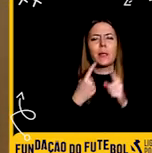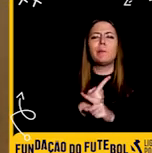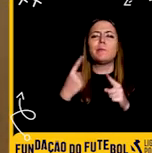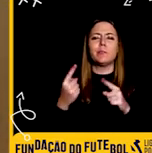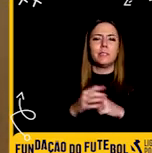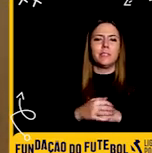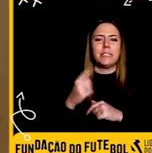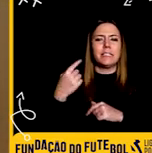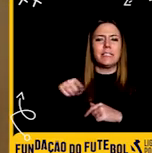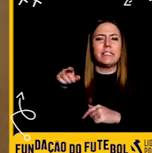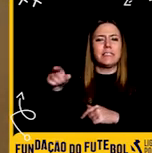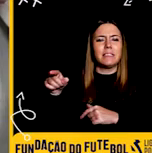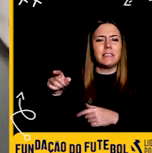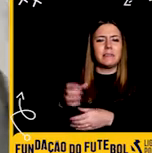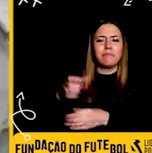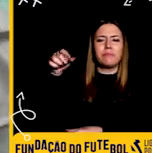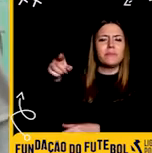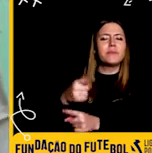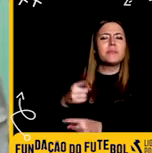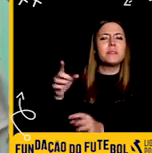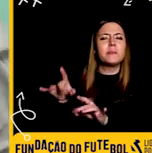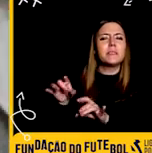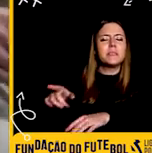Quer explicar porque é que tens pickles ali?